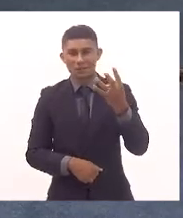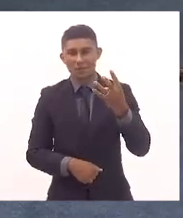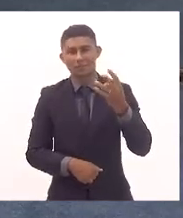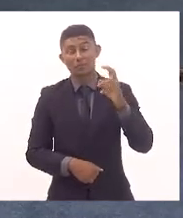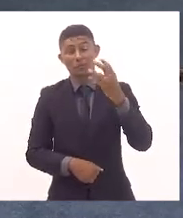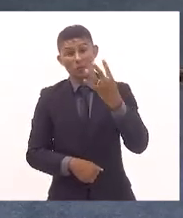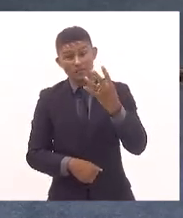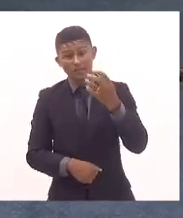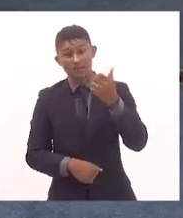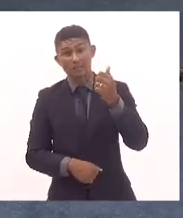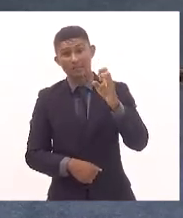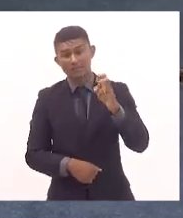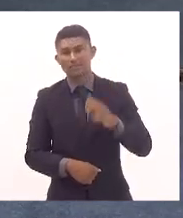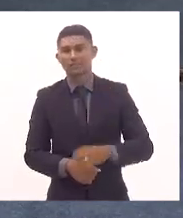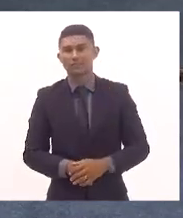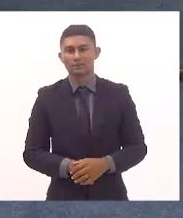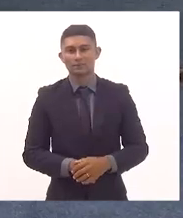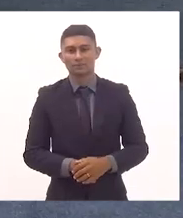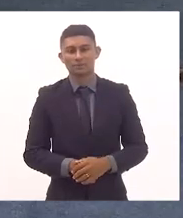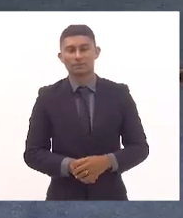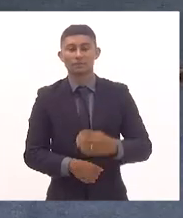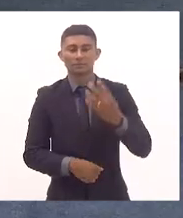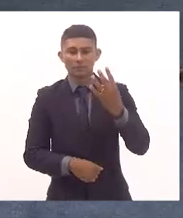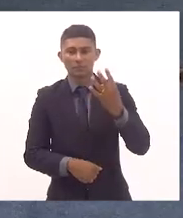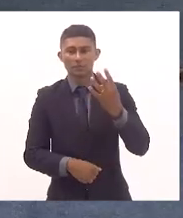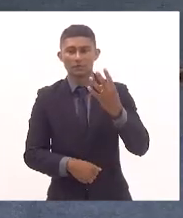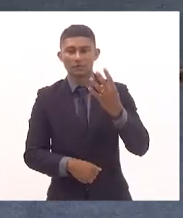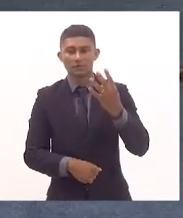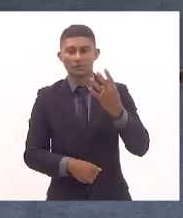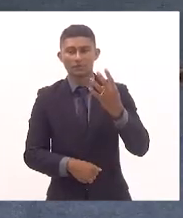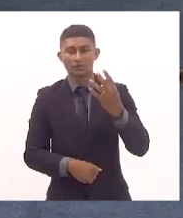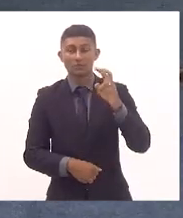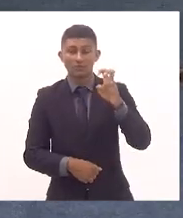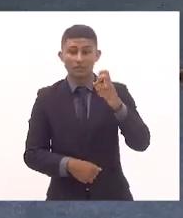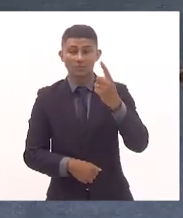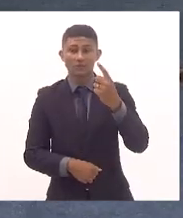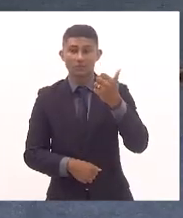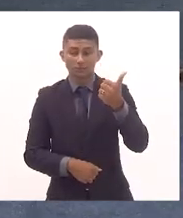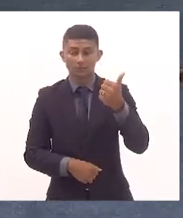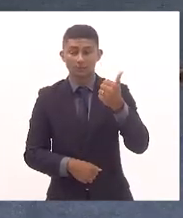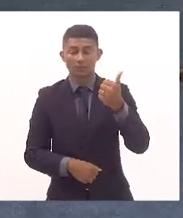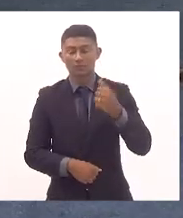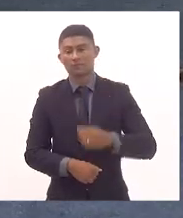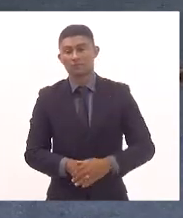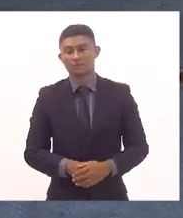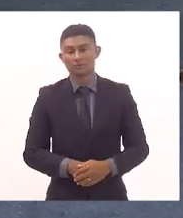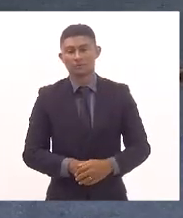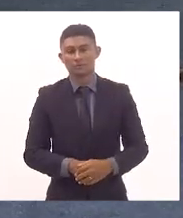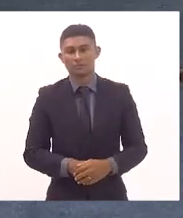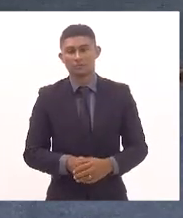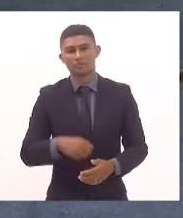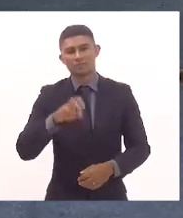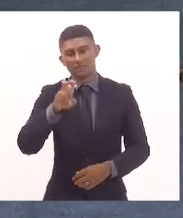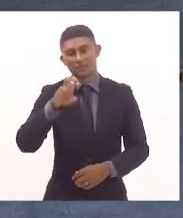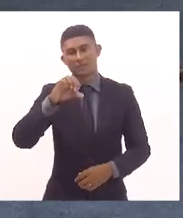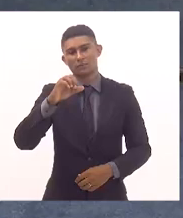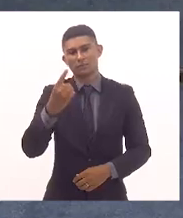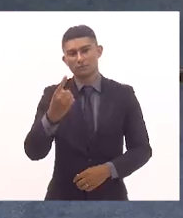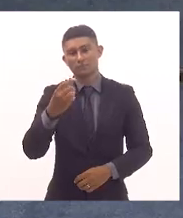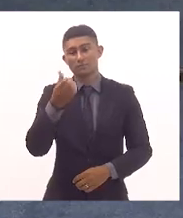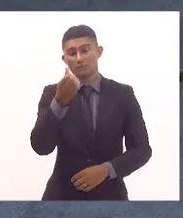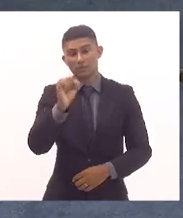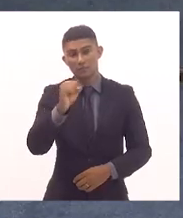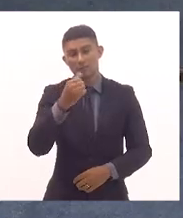415, 456, 462, 504, 514, 445 e 591.